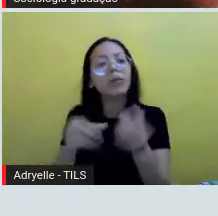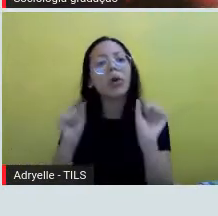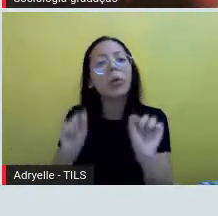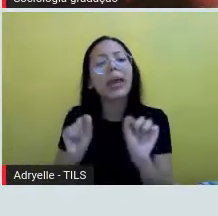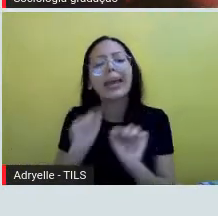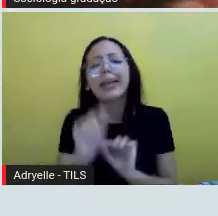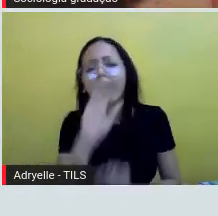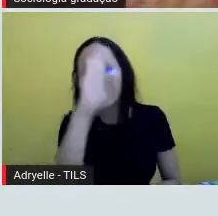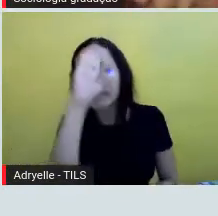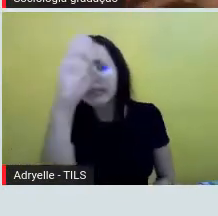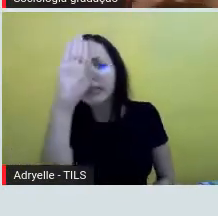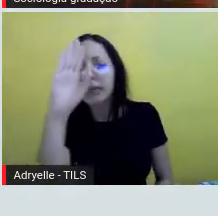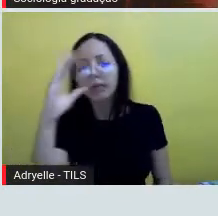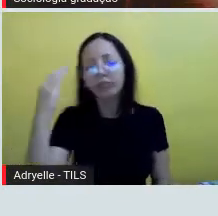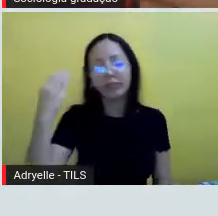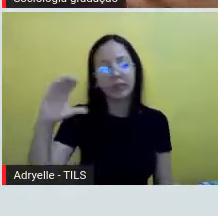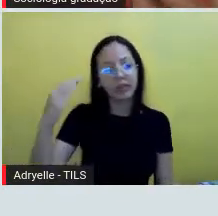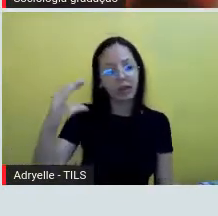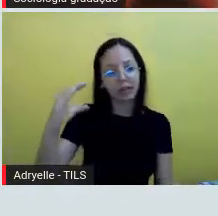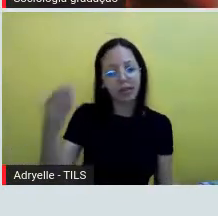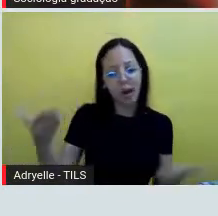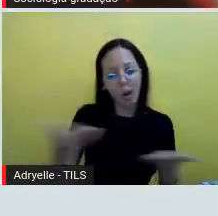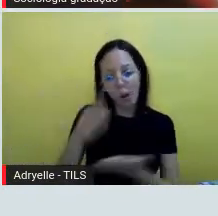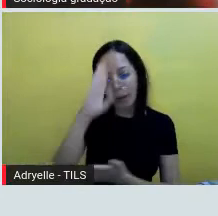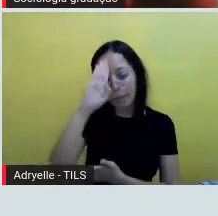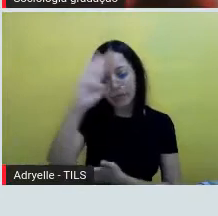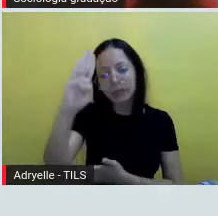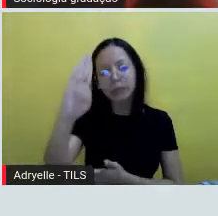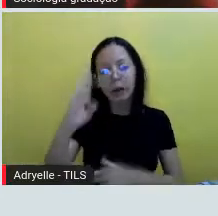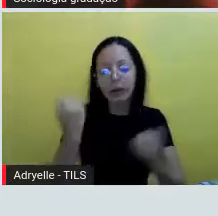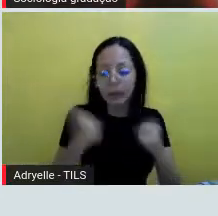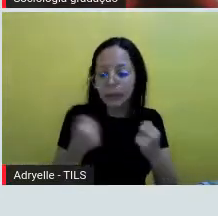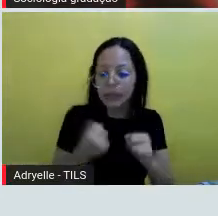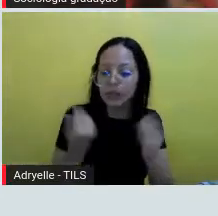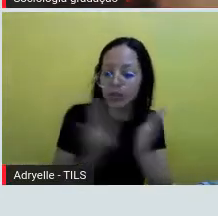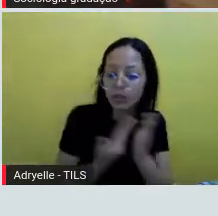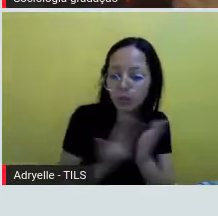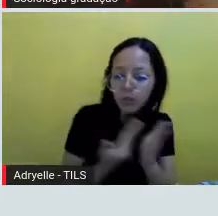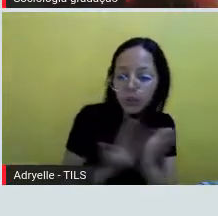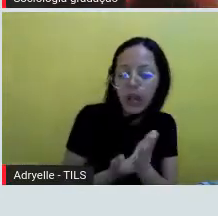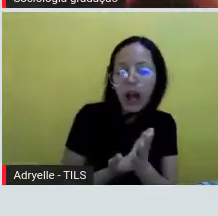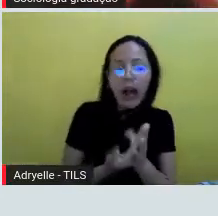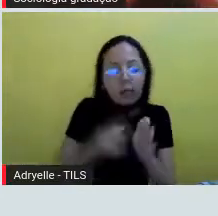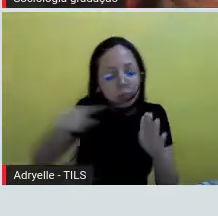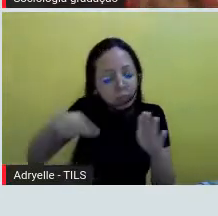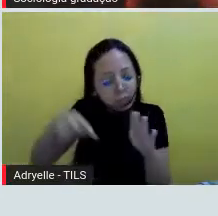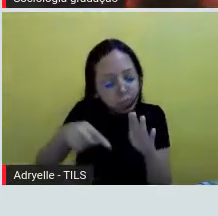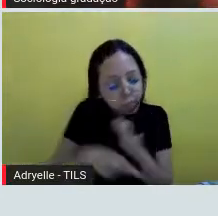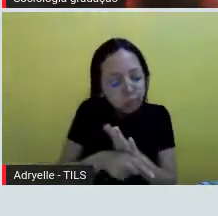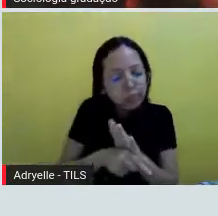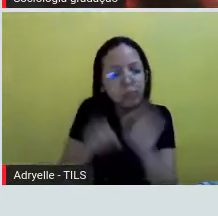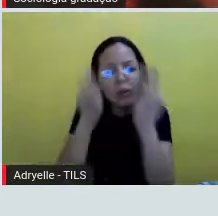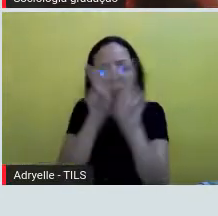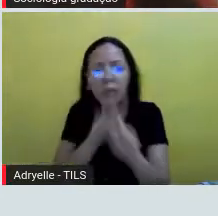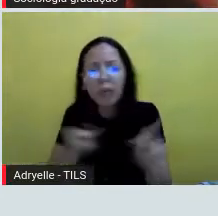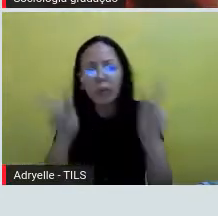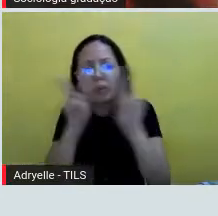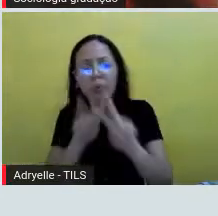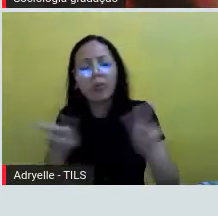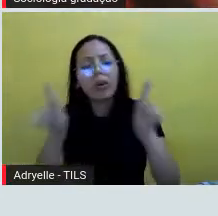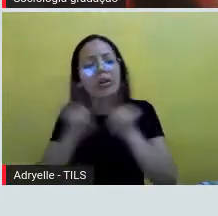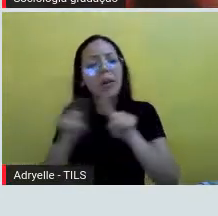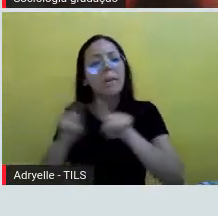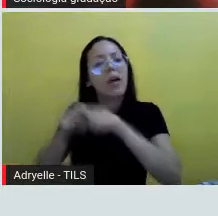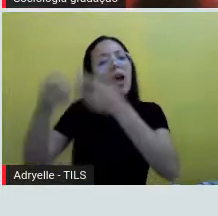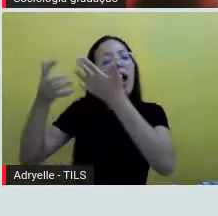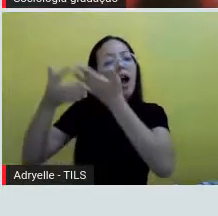esse fortalecimento de que deve ser estudado, deve ter o problema, deve ter a observação e deve ter a